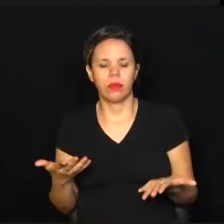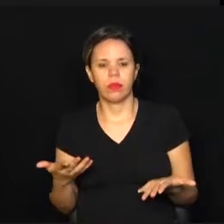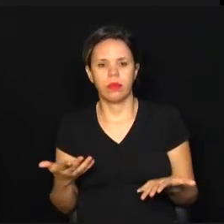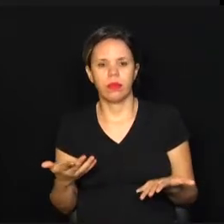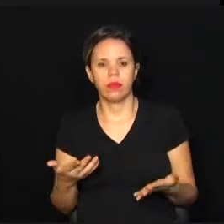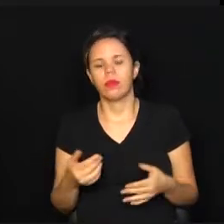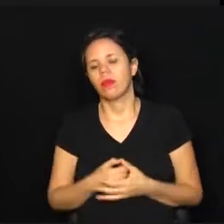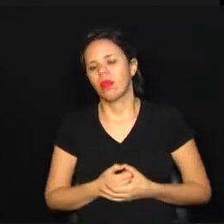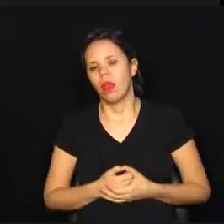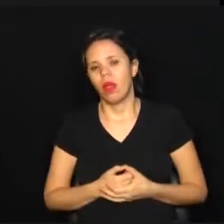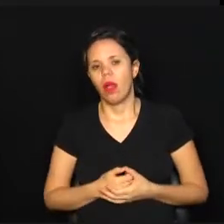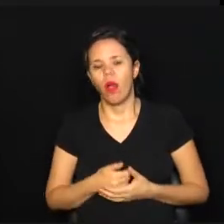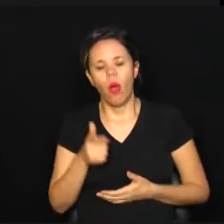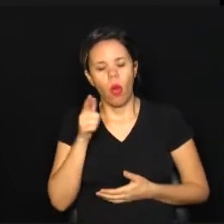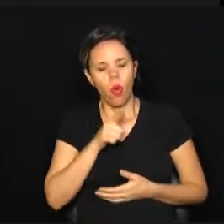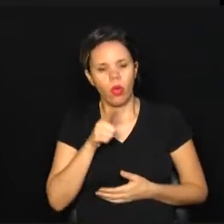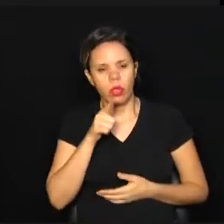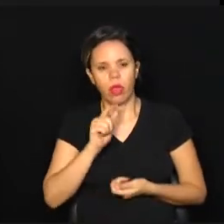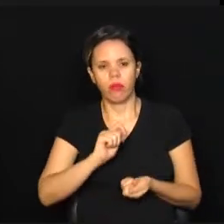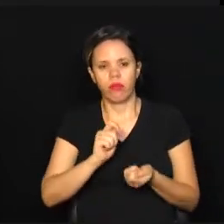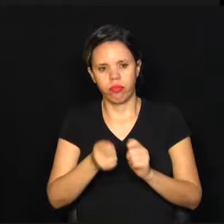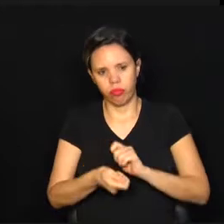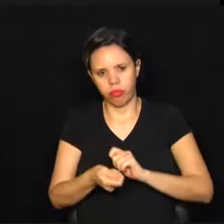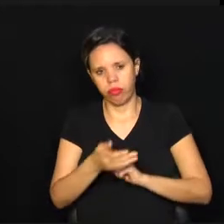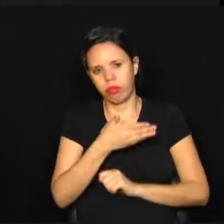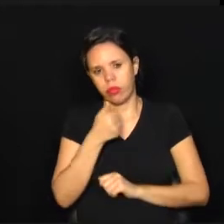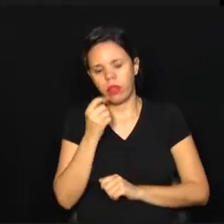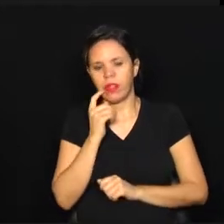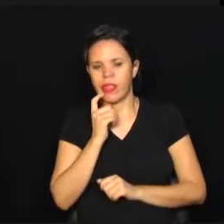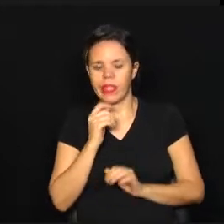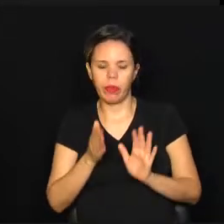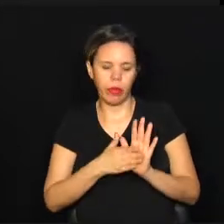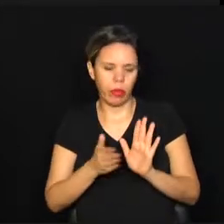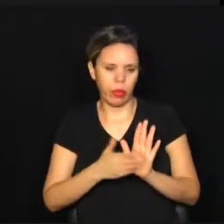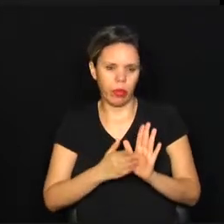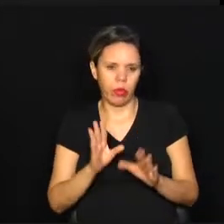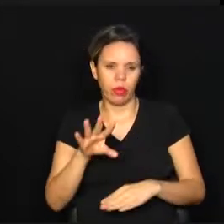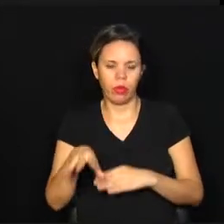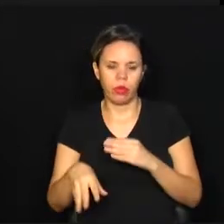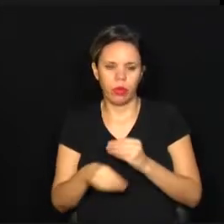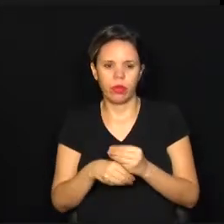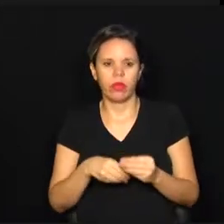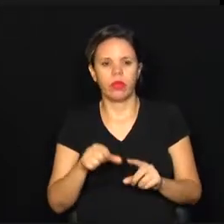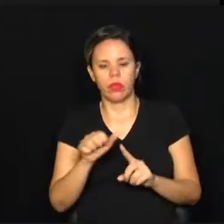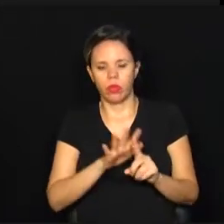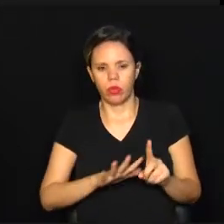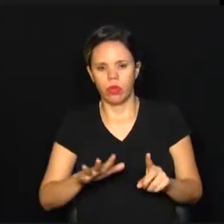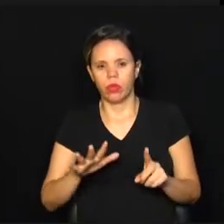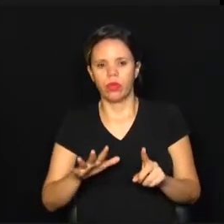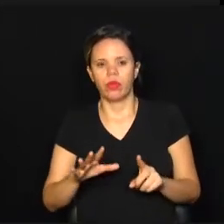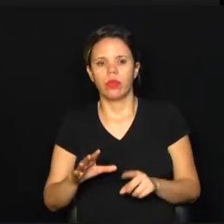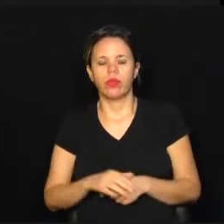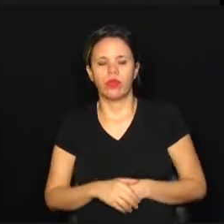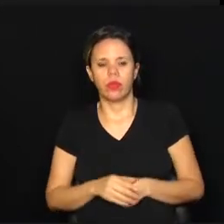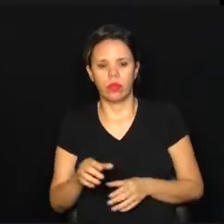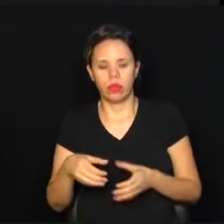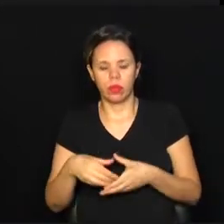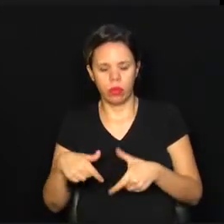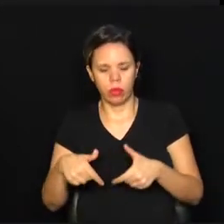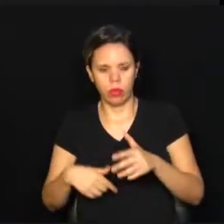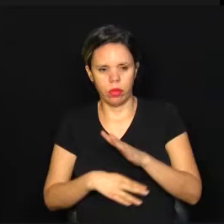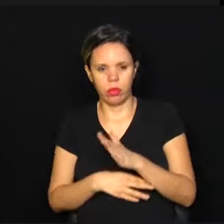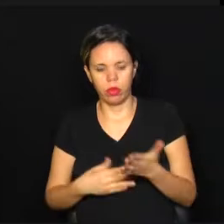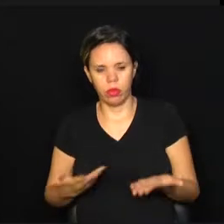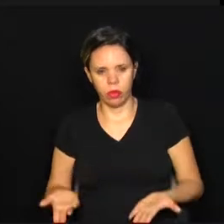compatibilizar, inclusive, com as propostas que a demanda da sociedade, inclusive desta comissão,